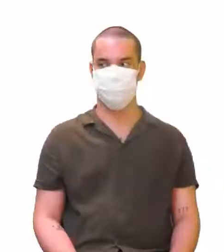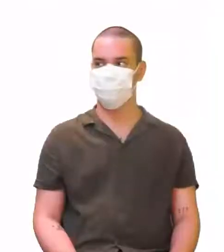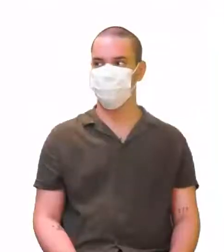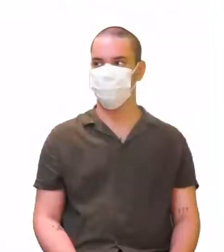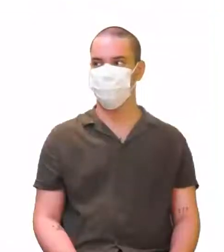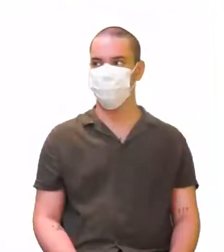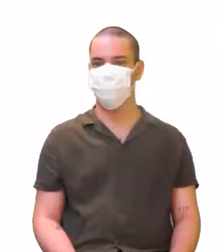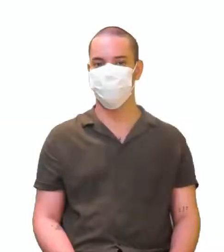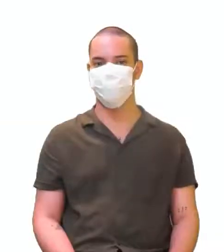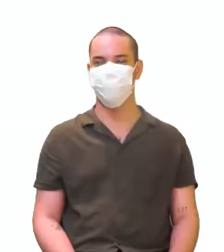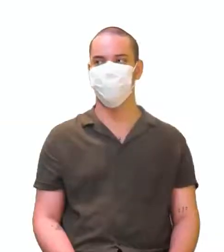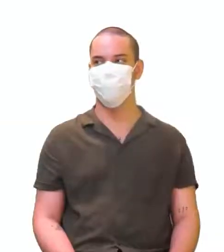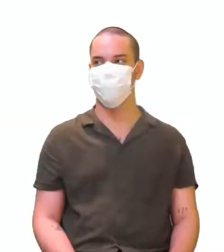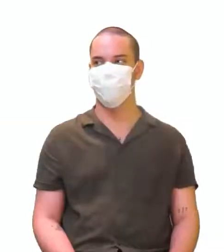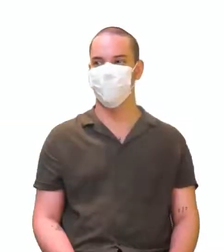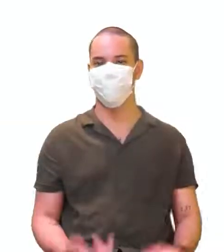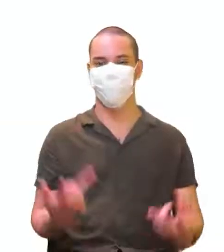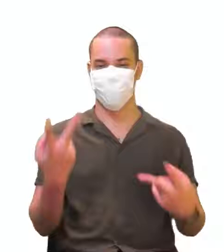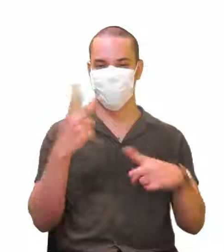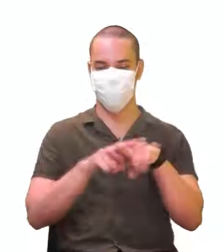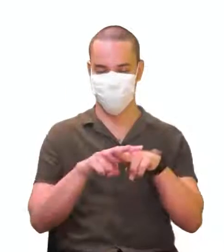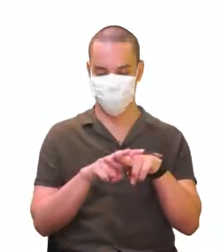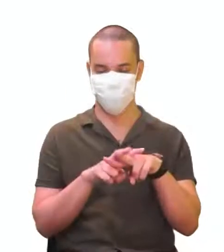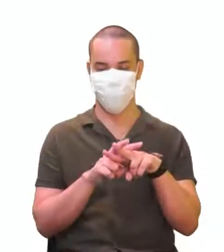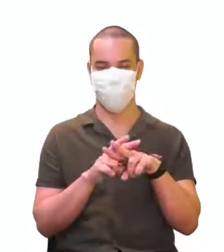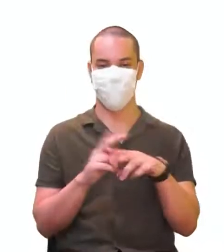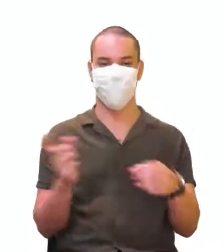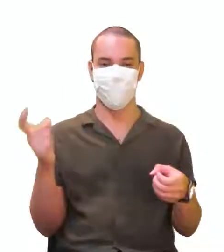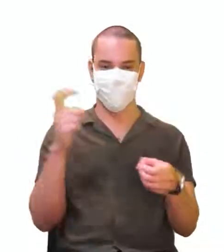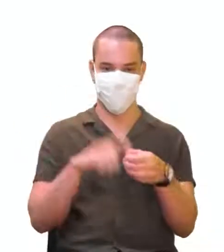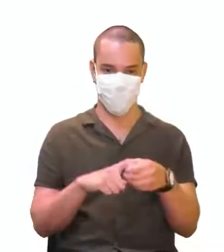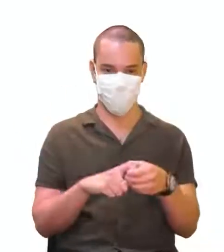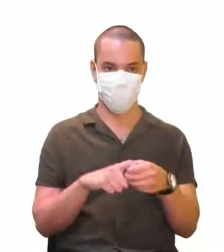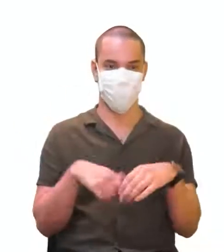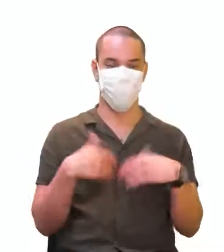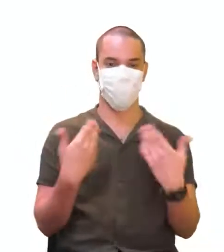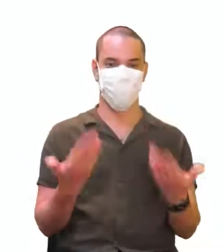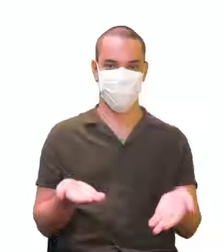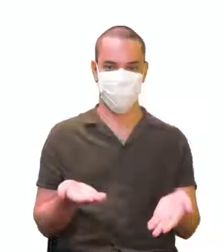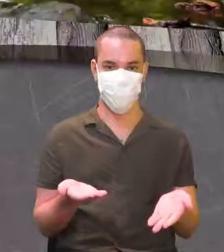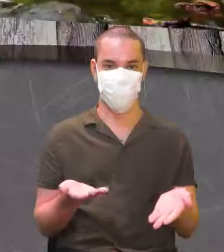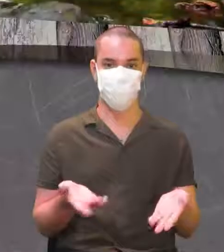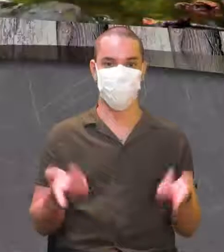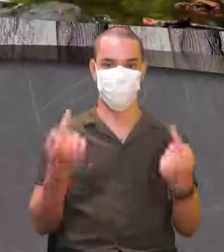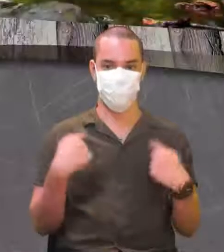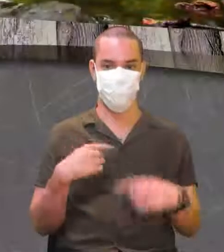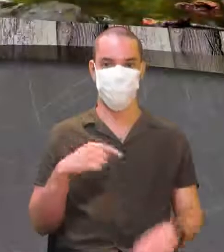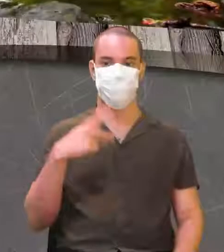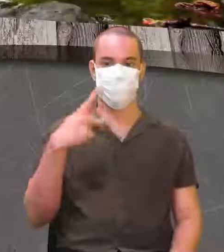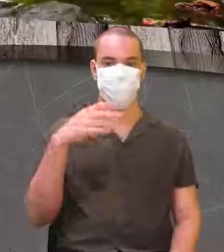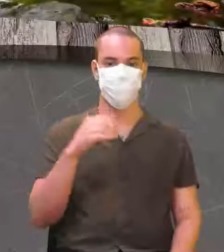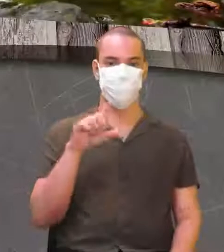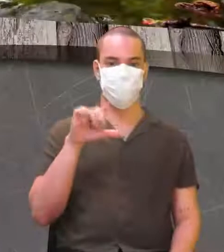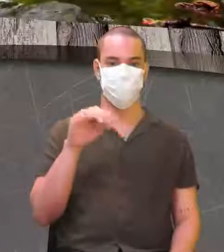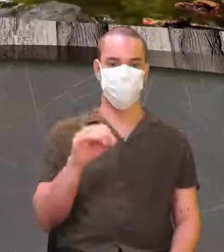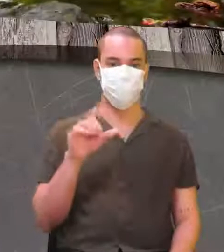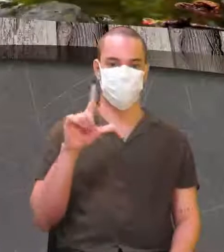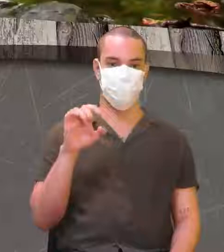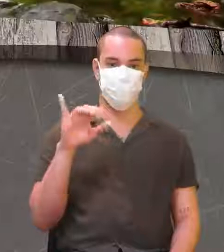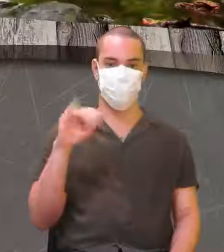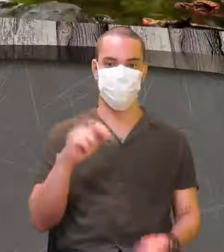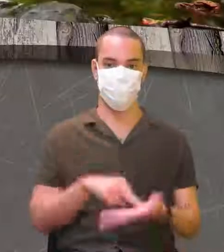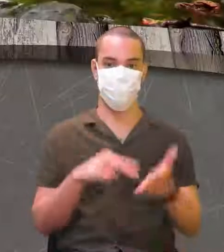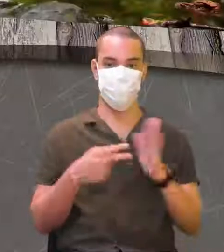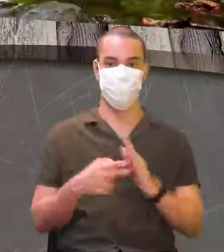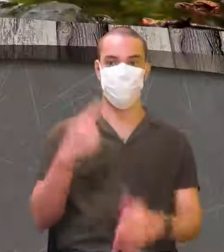Opa, travou. Então, a polialelia, agora pode jogar aqui, pessoal. A polialelia ela vai ser quando